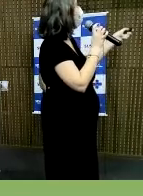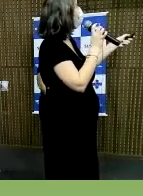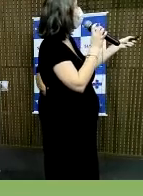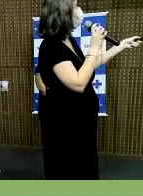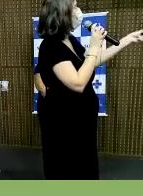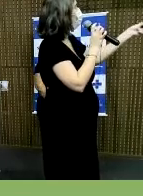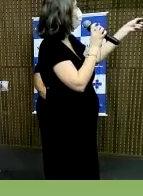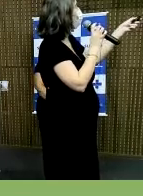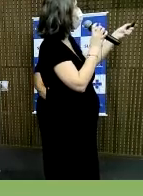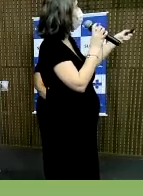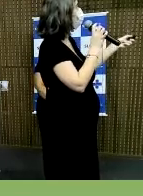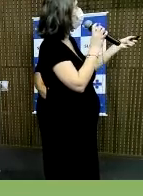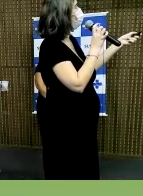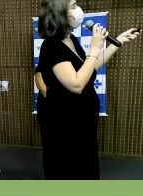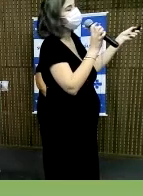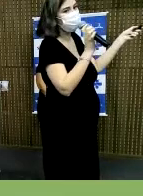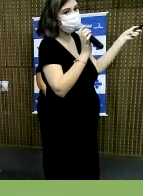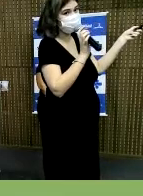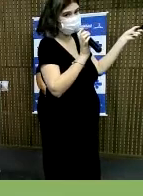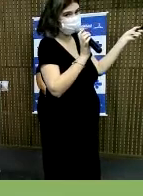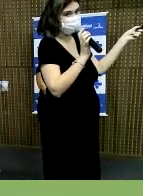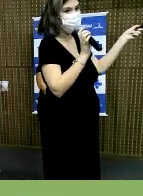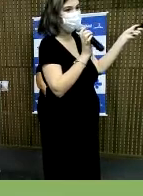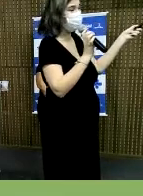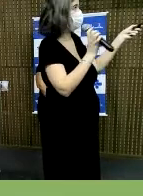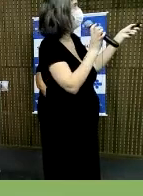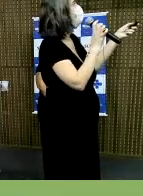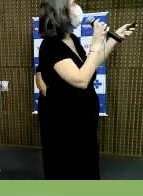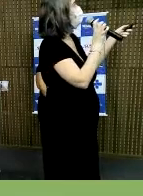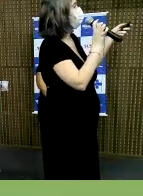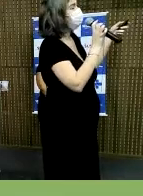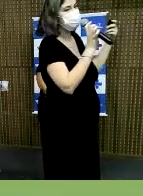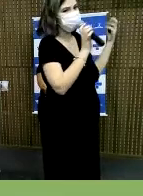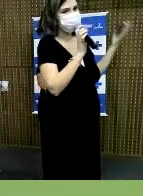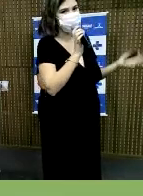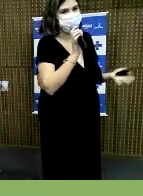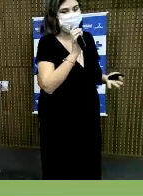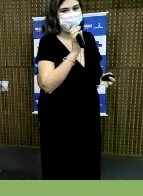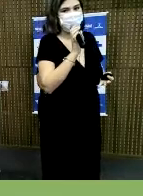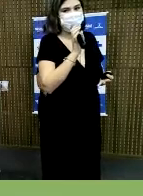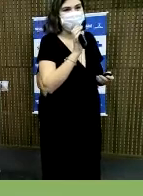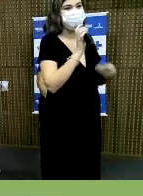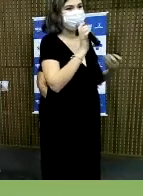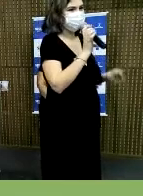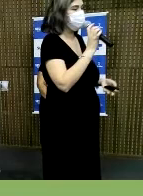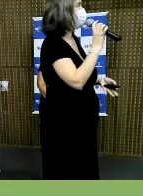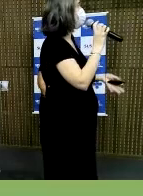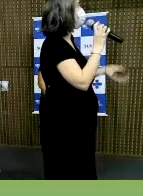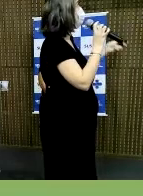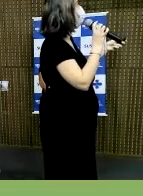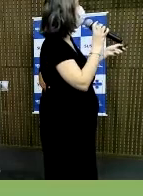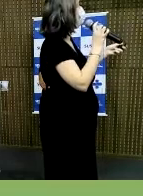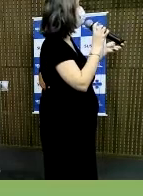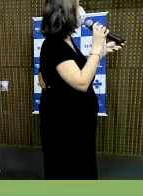médicos, e a consulta odontológica houve uma queda. Porém, nós já tratamos estratégias para